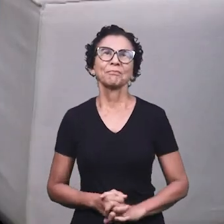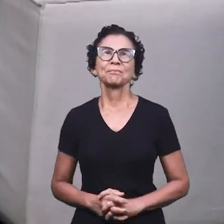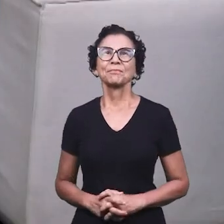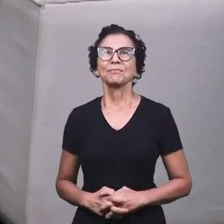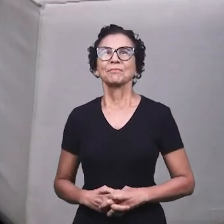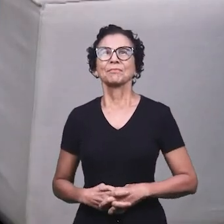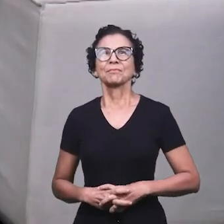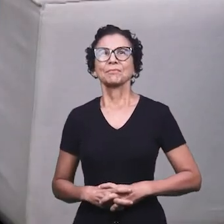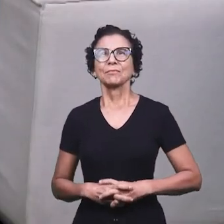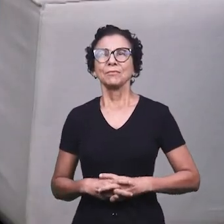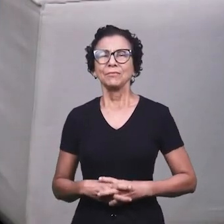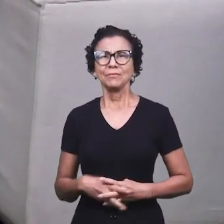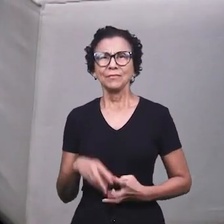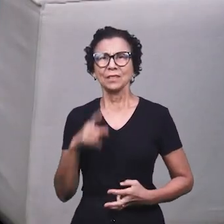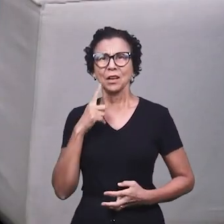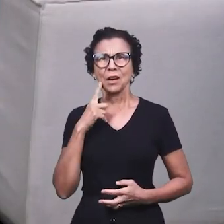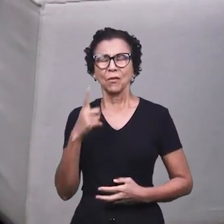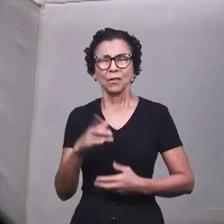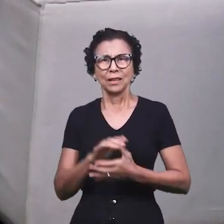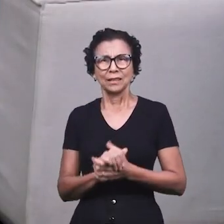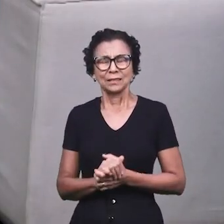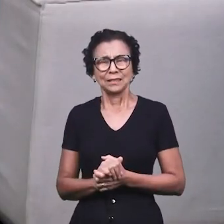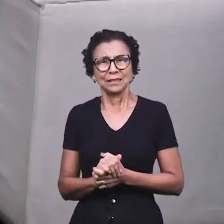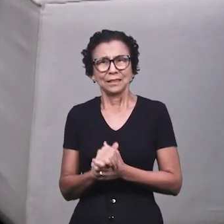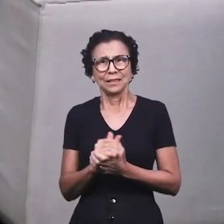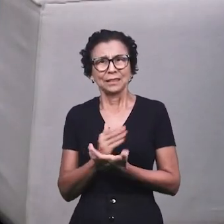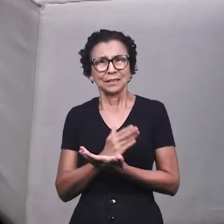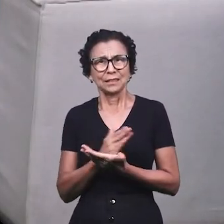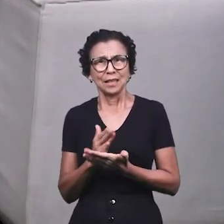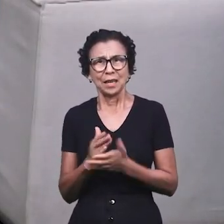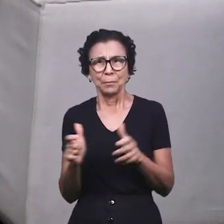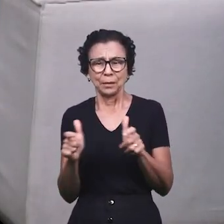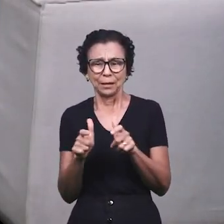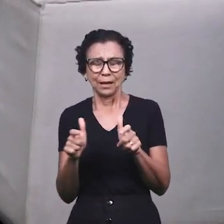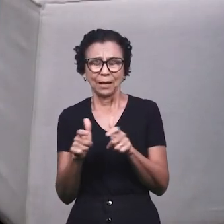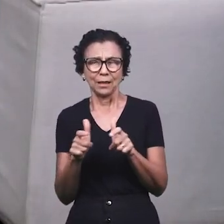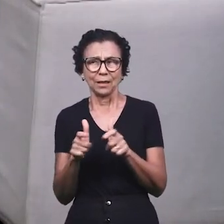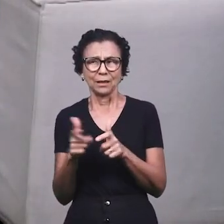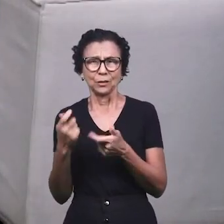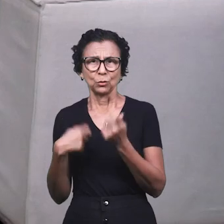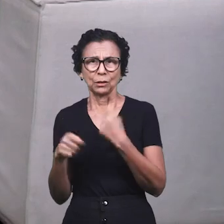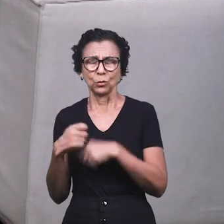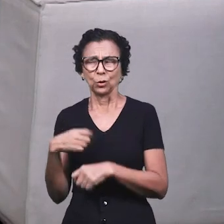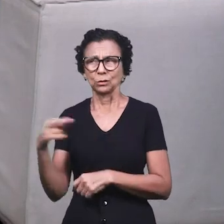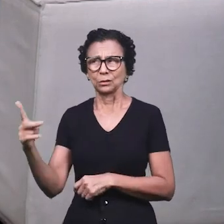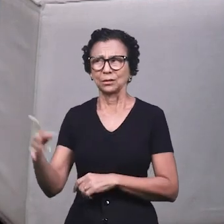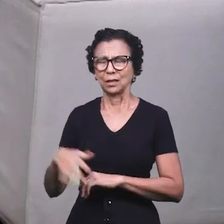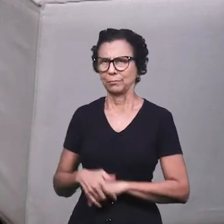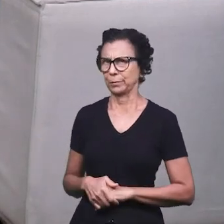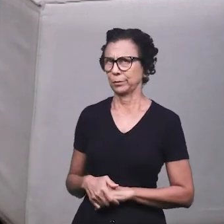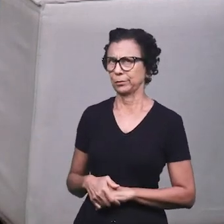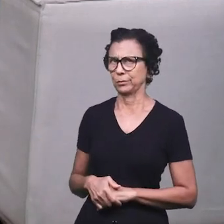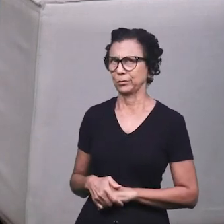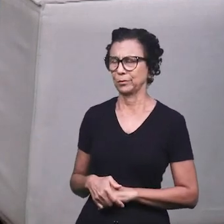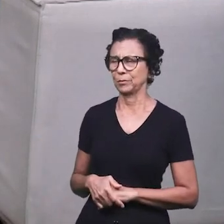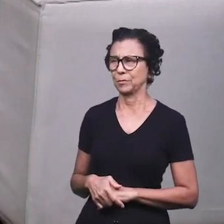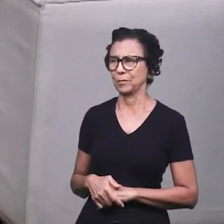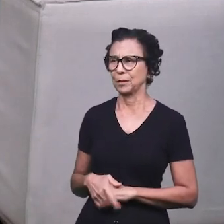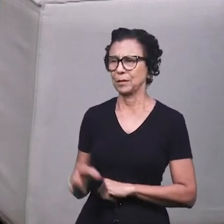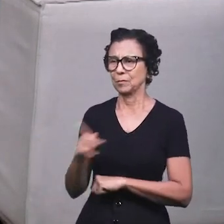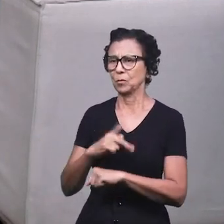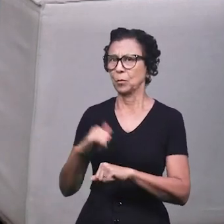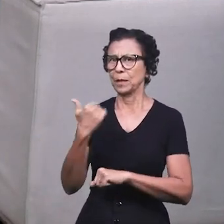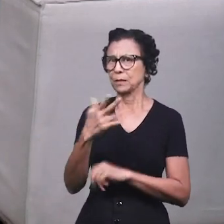Ela falou que ainda não chegou lá, vocês estão ouvindo, né? Mas ela já está vendendo para o exterior. Né? Talvez a Ana Paula nem está vendendo